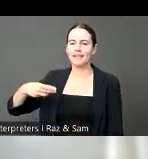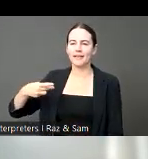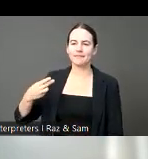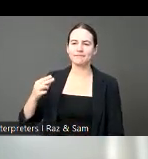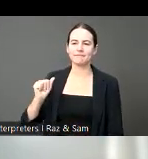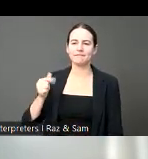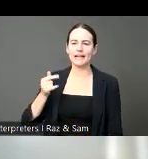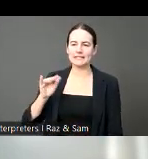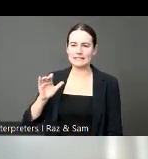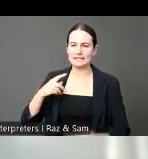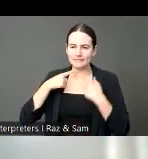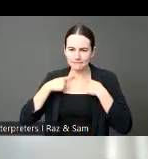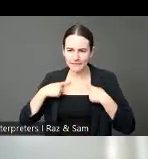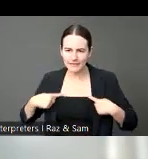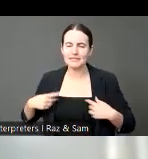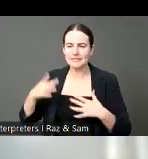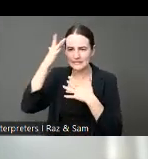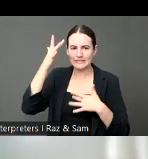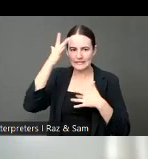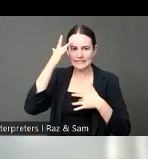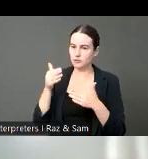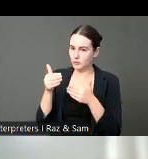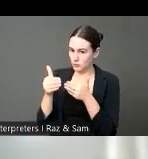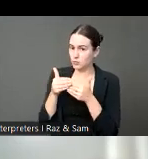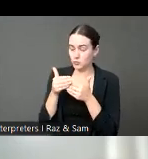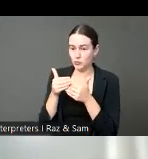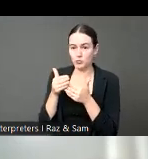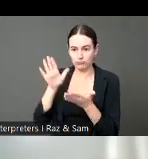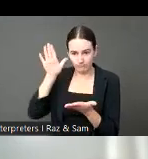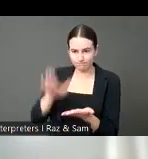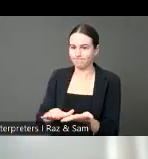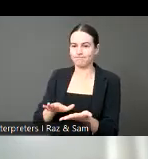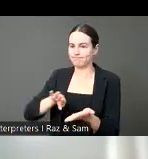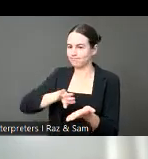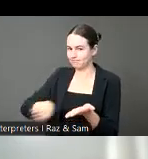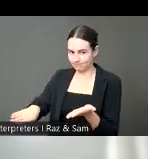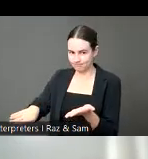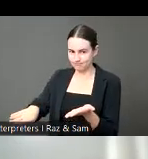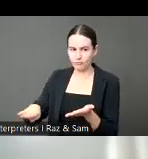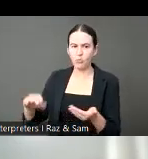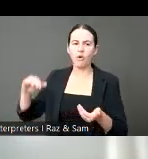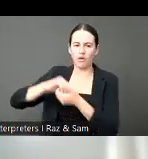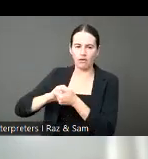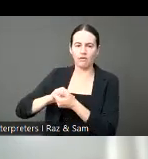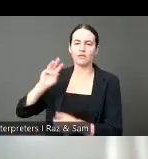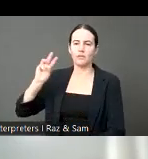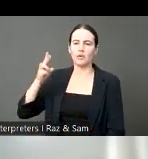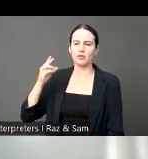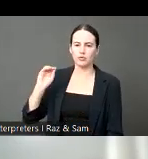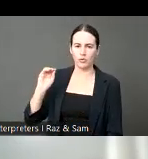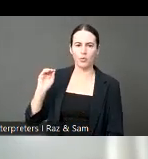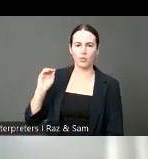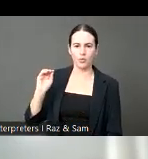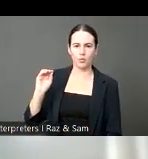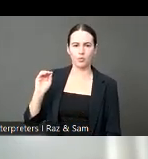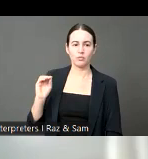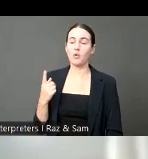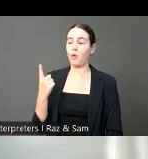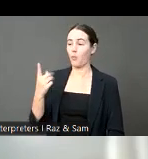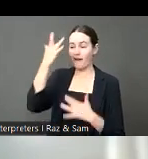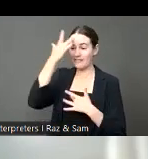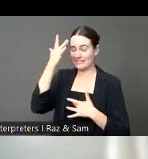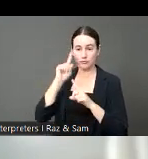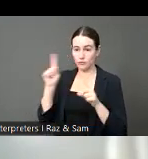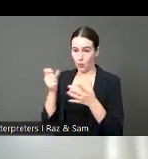OMS. É uma doença que não está priorizada no âmbito do programa, mas que é uma doença importante, que nós também